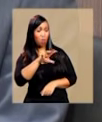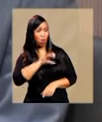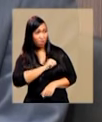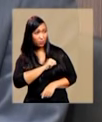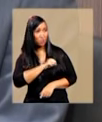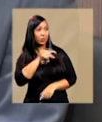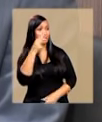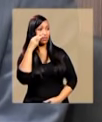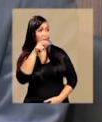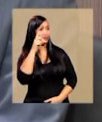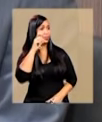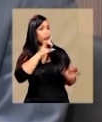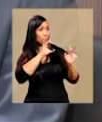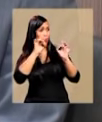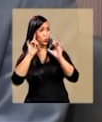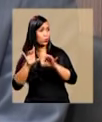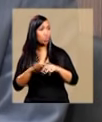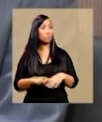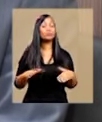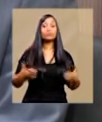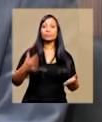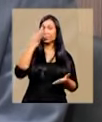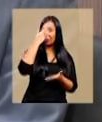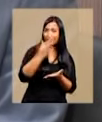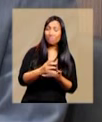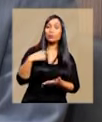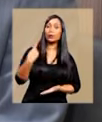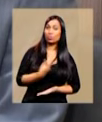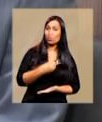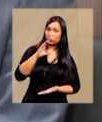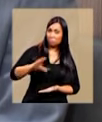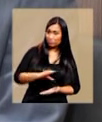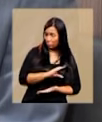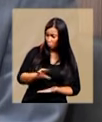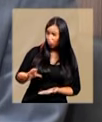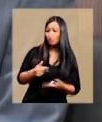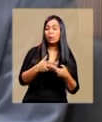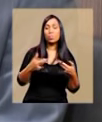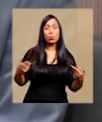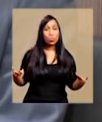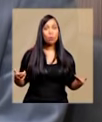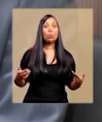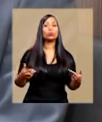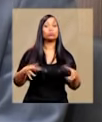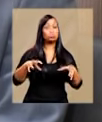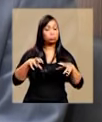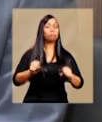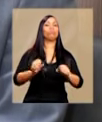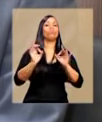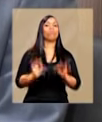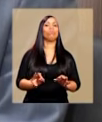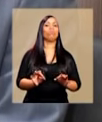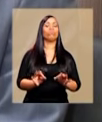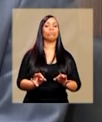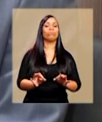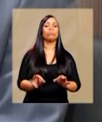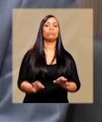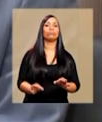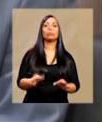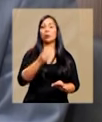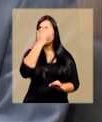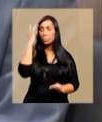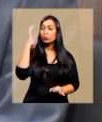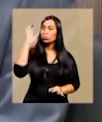seu irmão, que você vê? Então a fé para nós cristãos católicos é algo bastante concreta. É uma adesão a